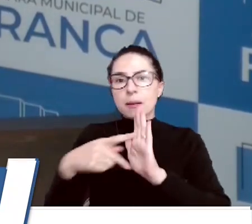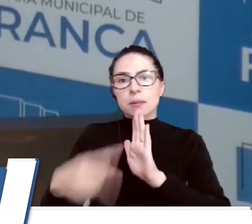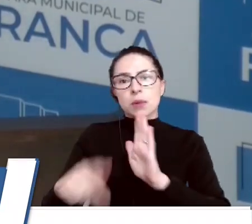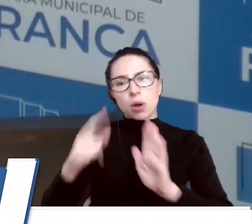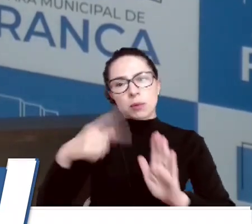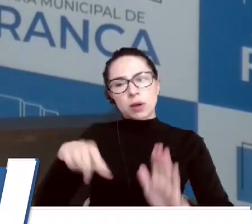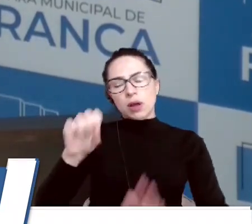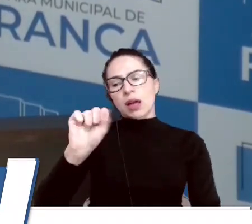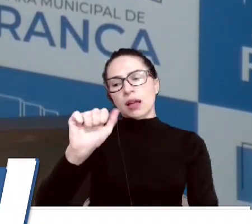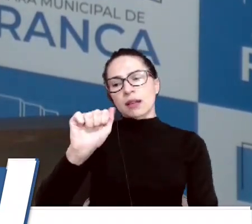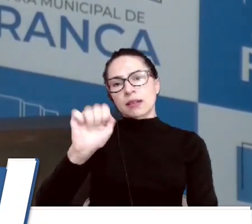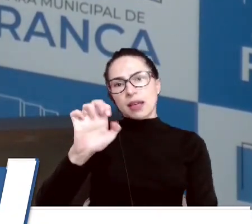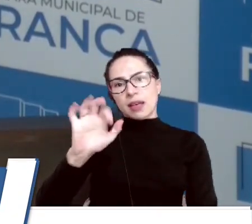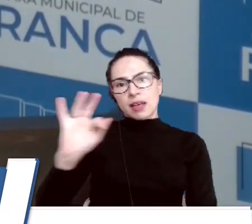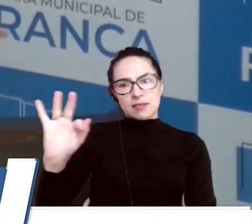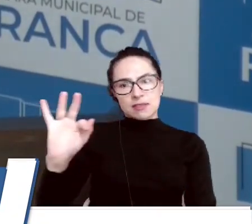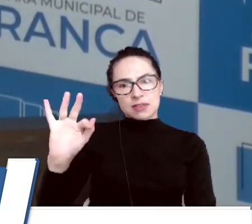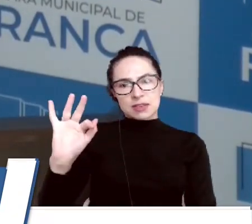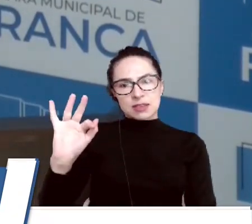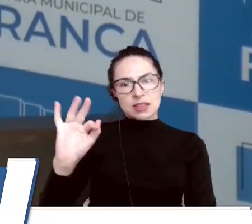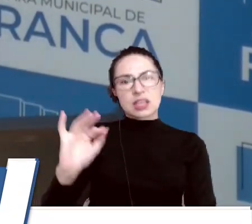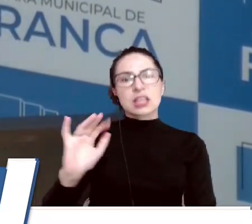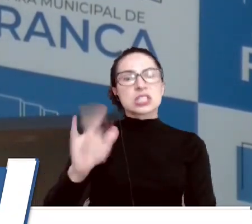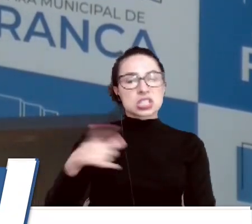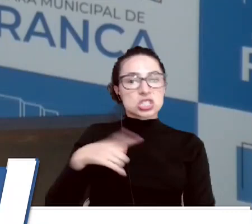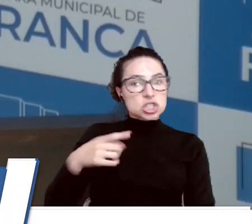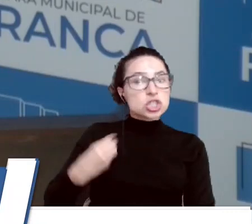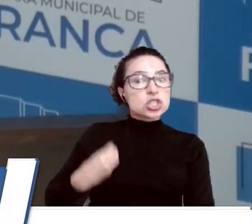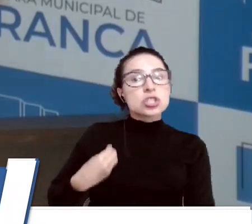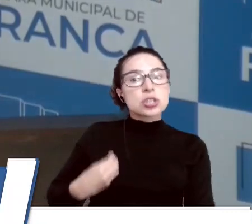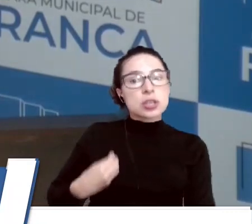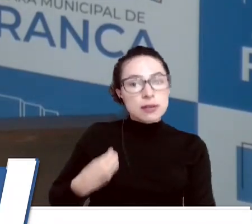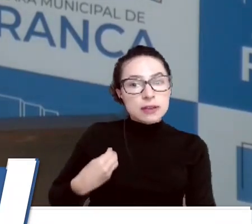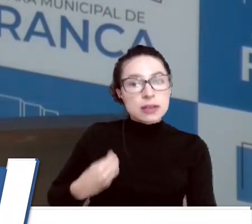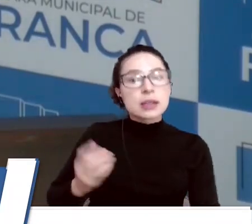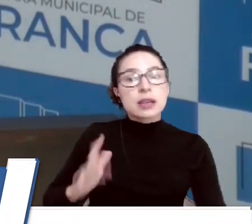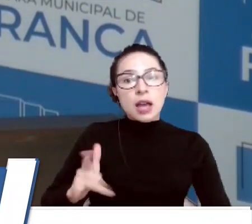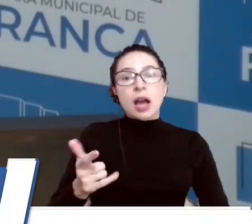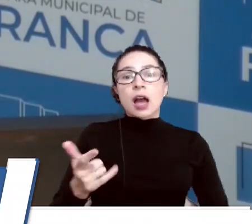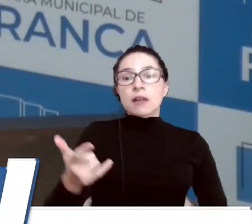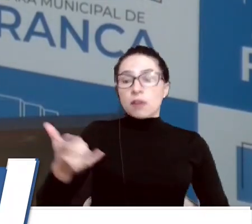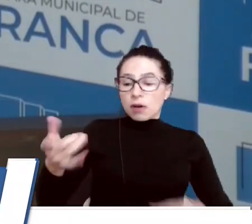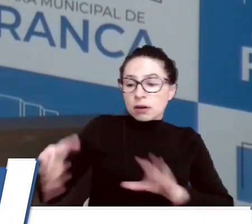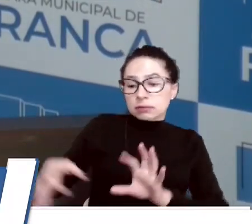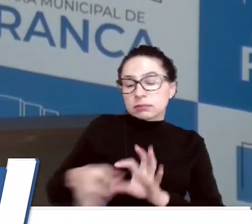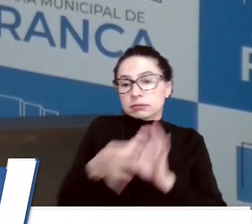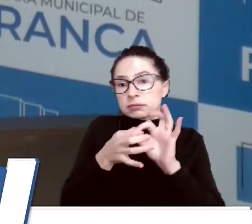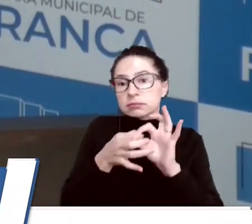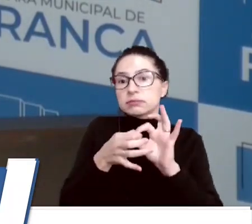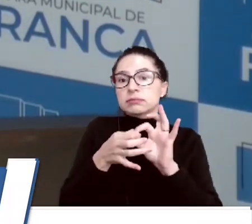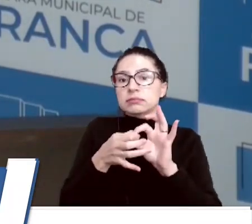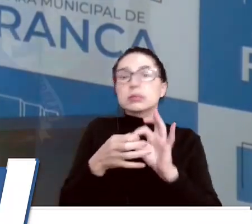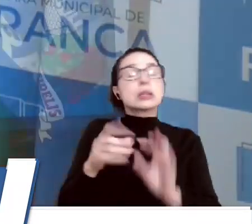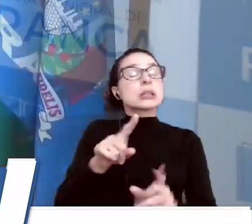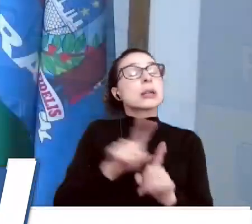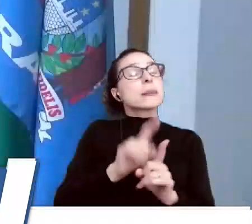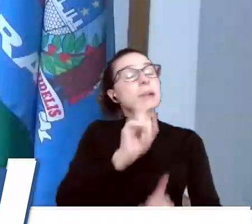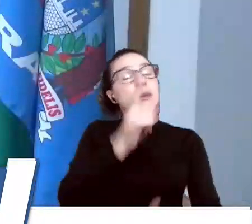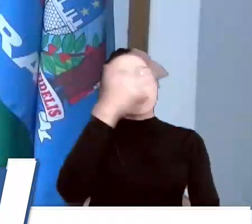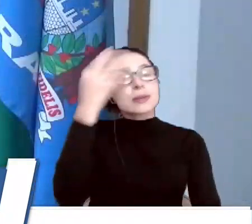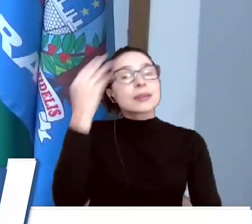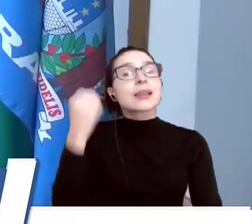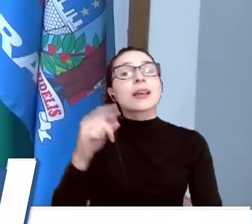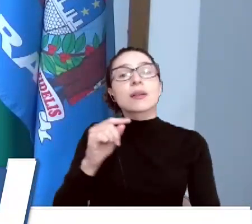SAEF, que já existia e que foi incorporado. Não se esqueça, prefeito, que